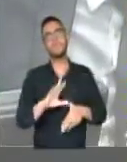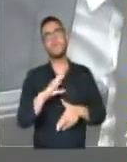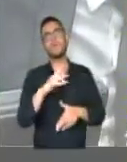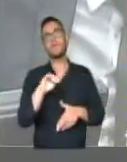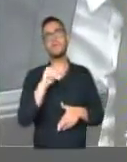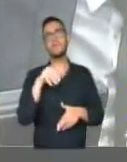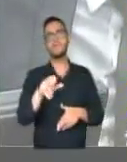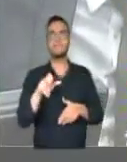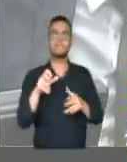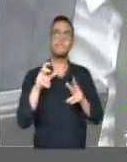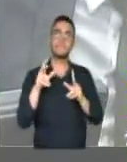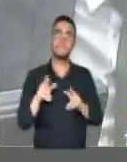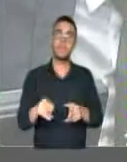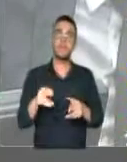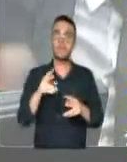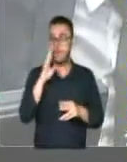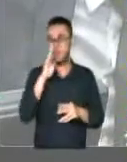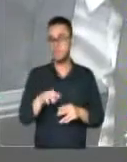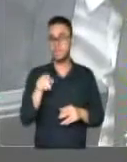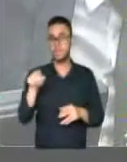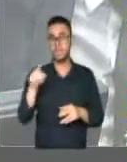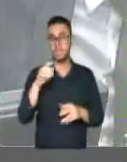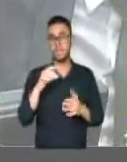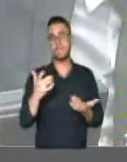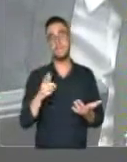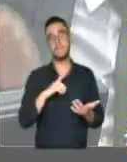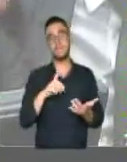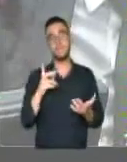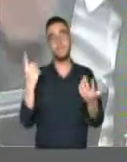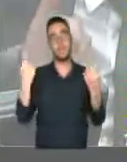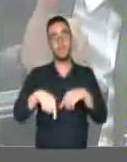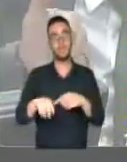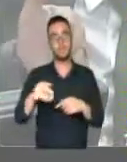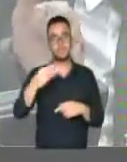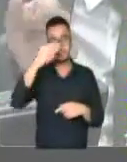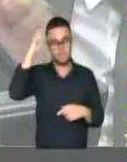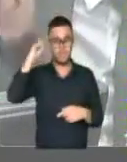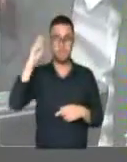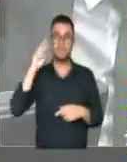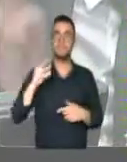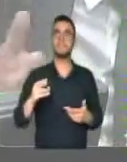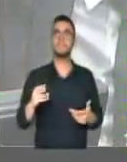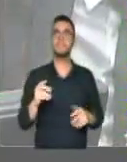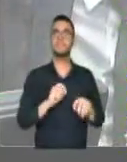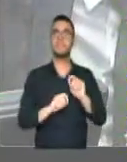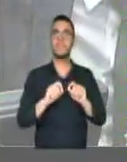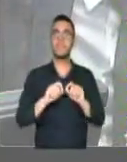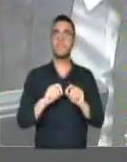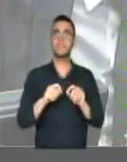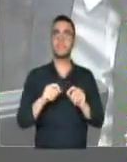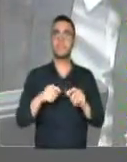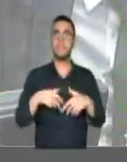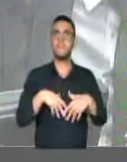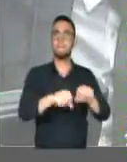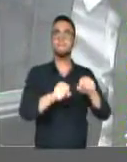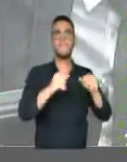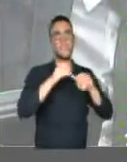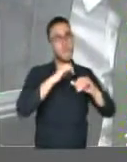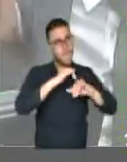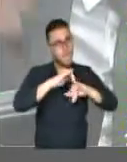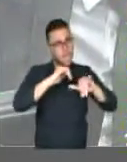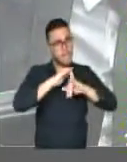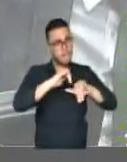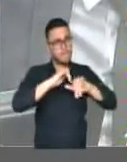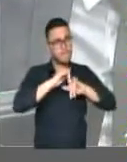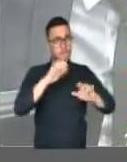sendo acusado na denúncia contra Michel Temer. Fisiologismo, traficância de